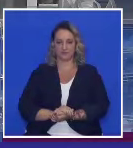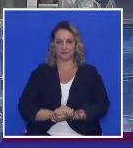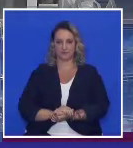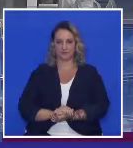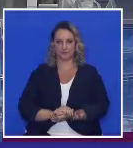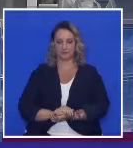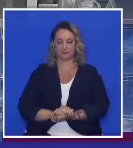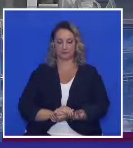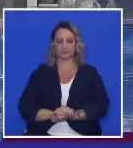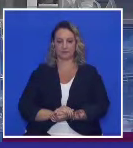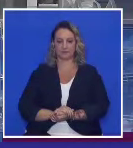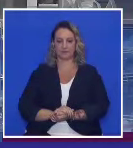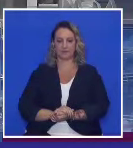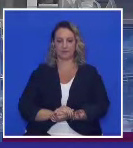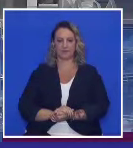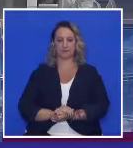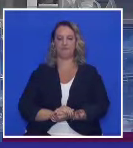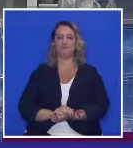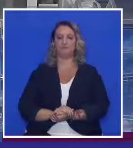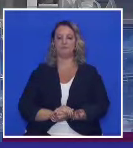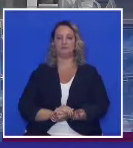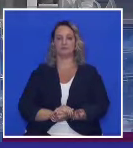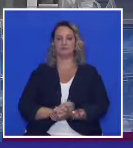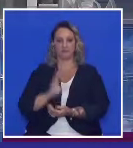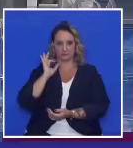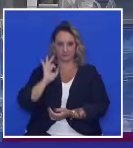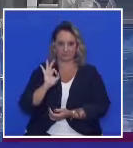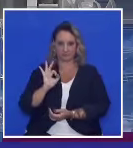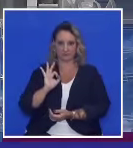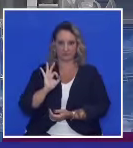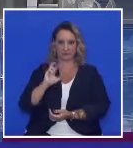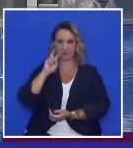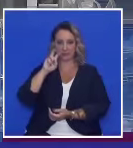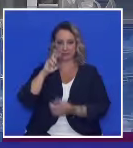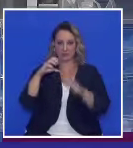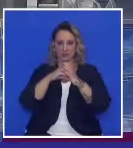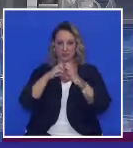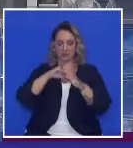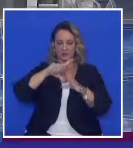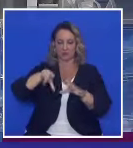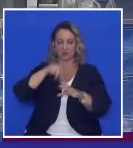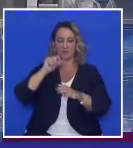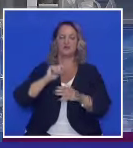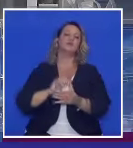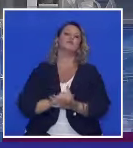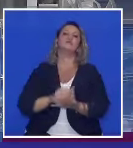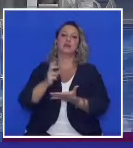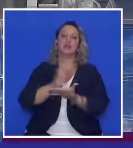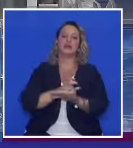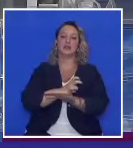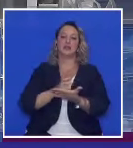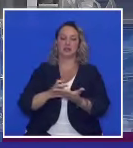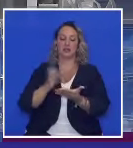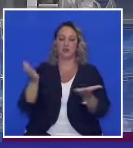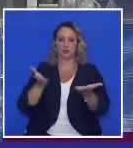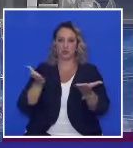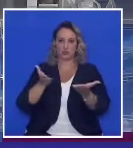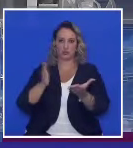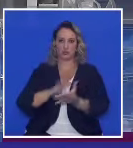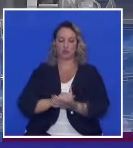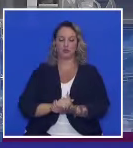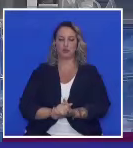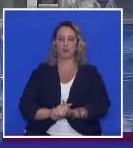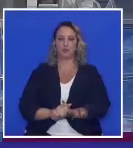número 37. Vamos confirmar as cinco dezenas sorteadas na Quina. Concurso